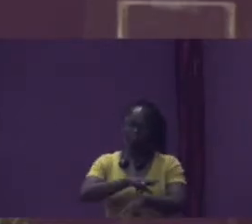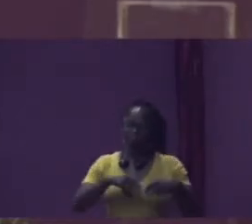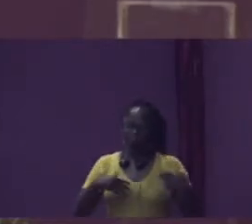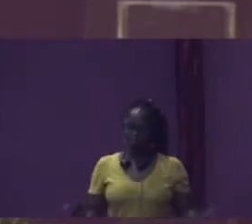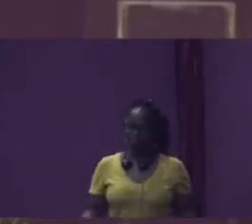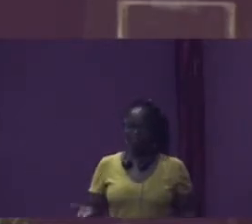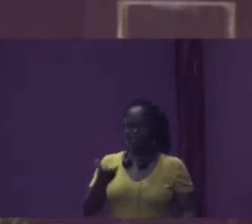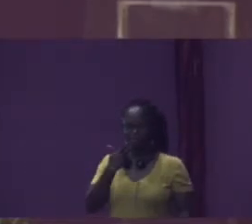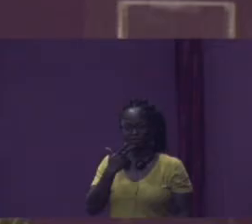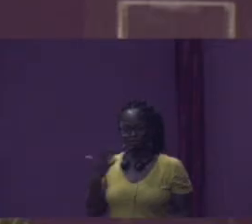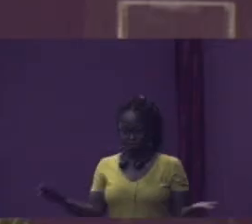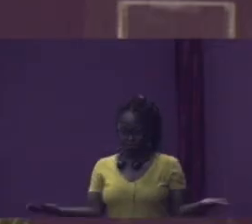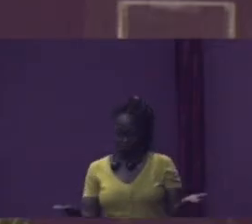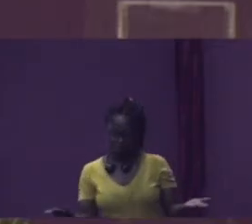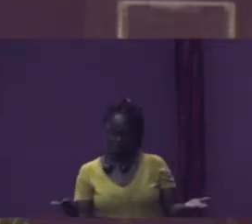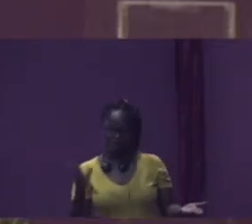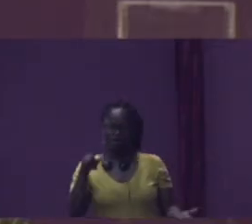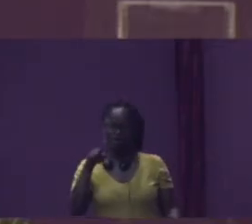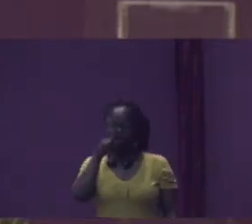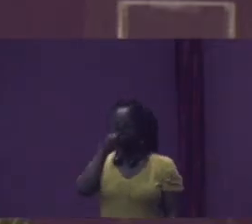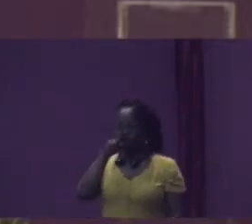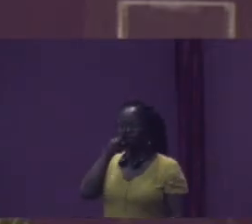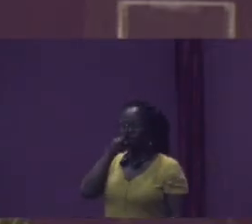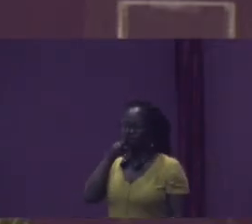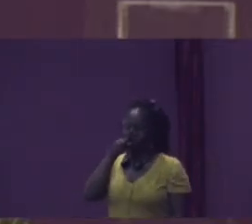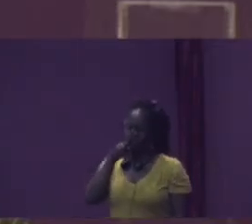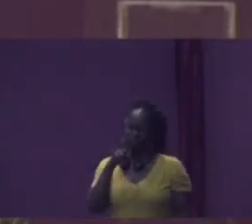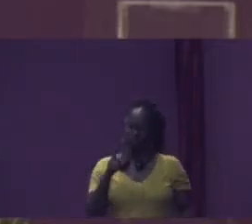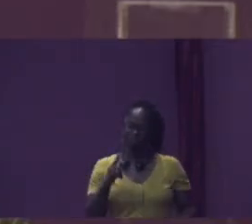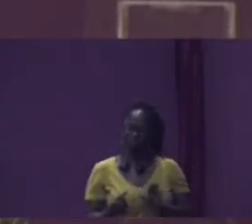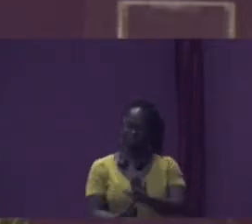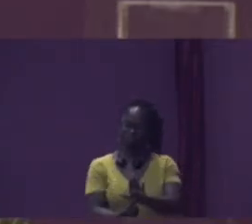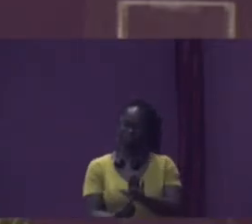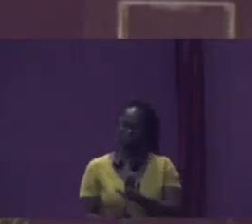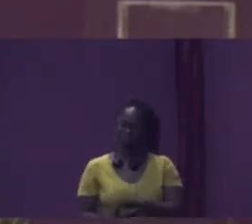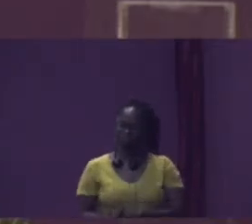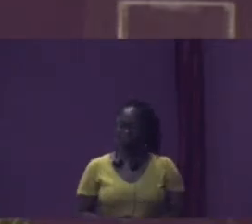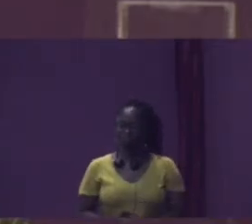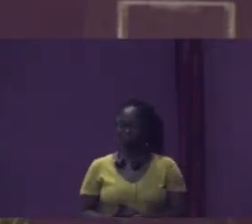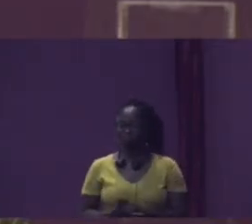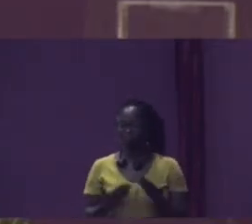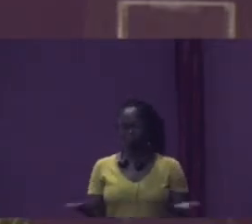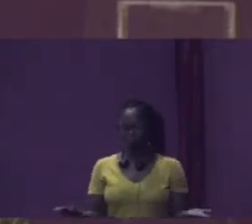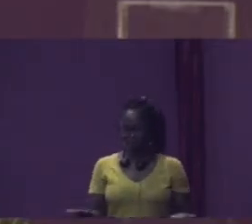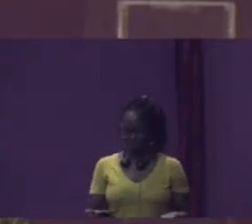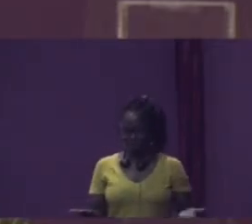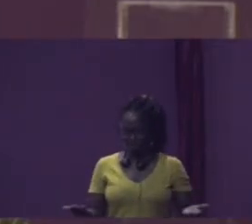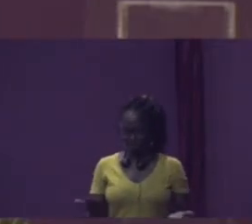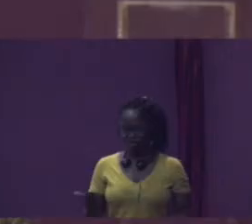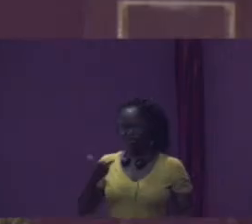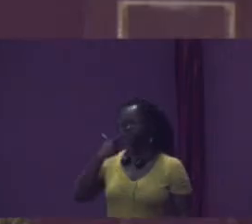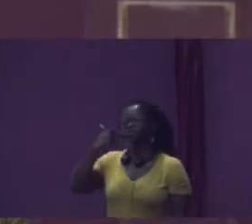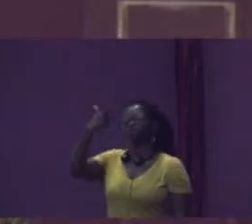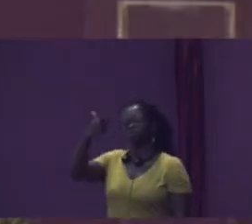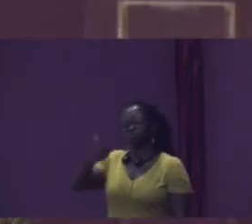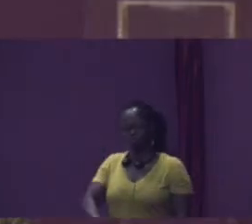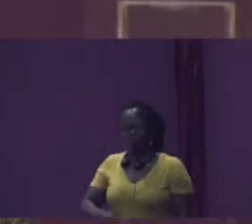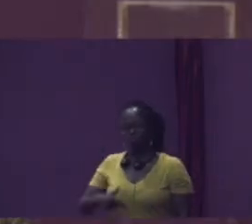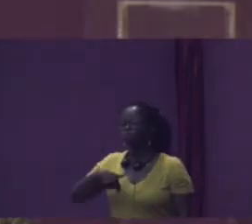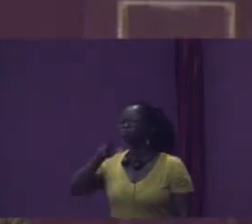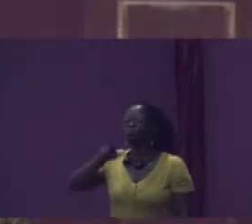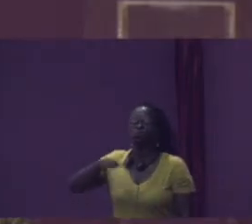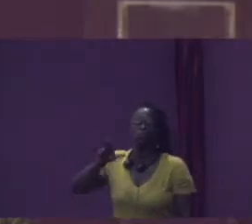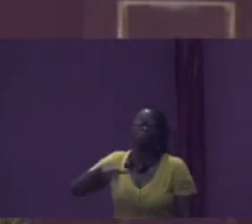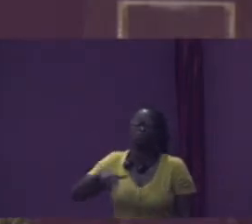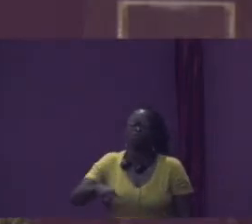talvez marginalmente mesmo os riscos epidemiológicos se apresentam. A máxima que muito se repete ainda: eu nunca me arrependi